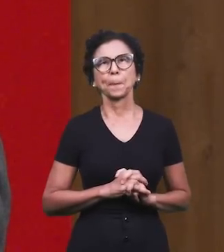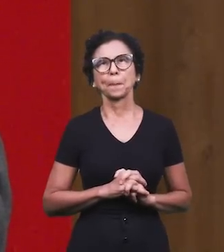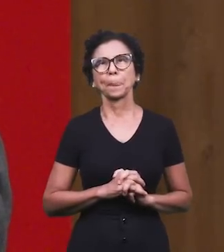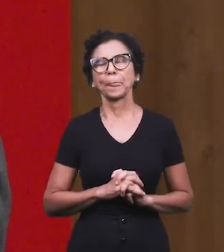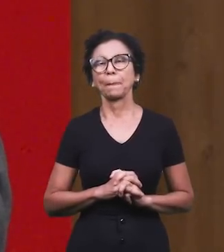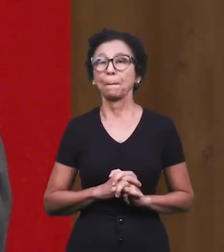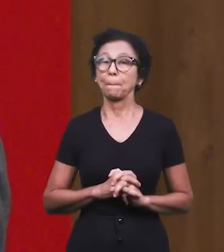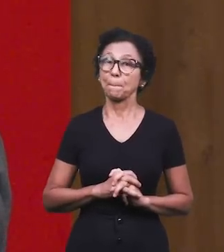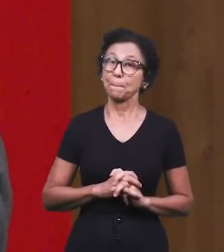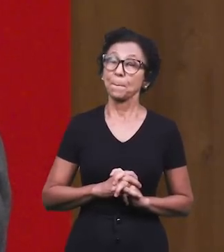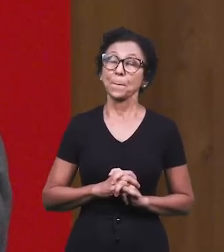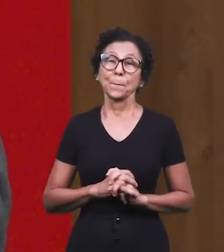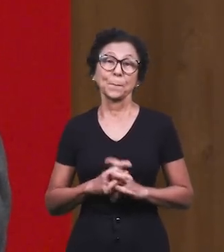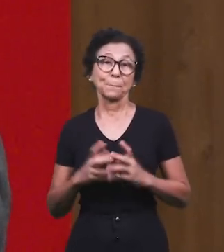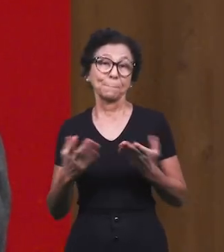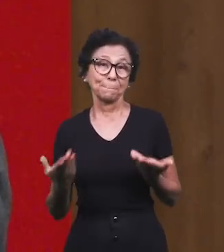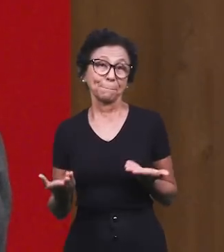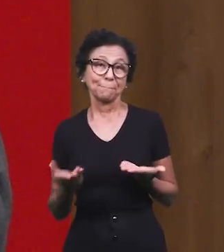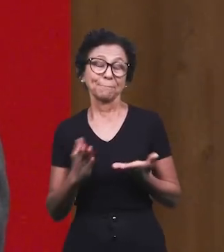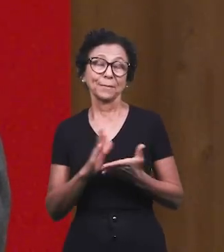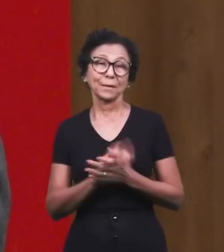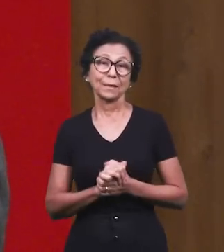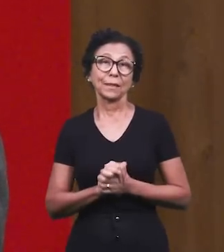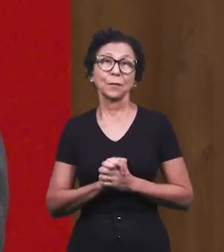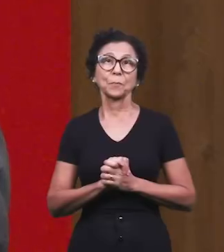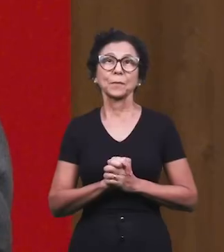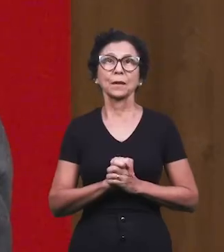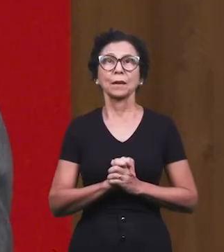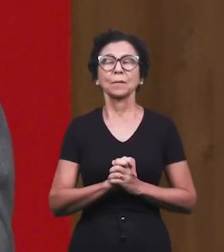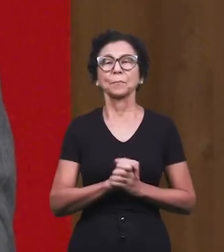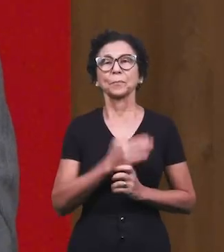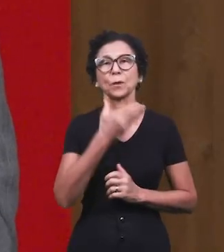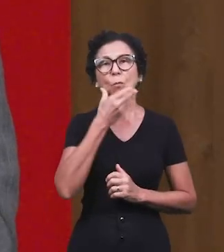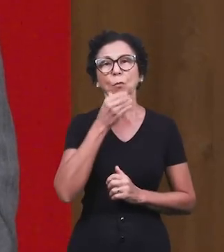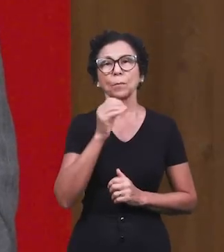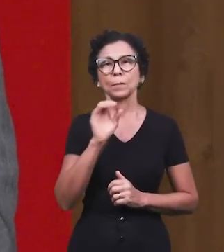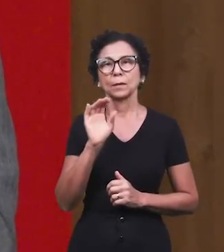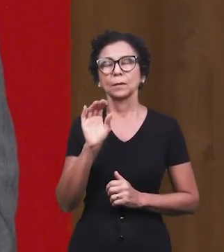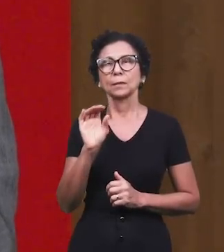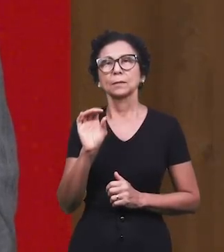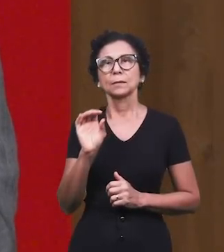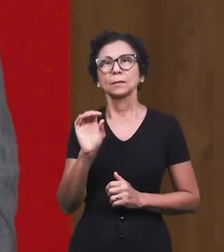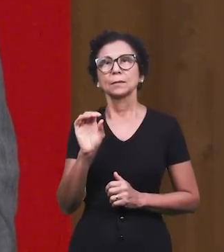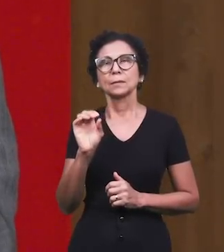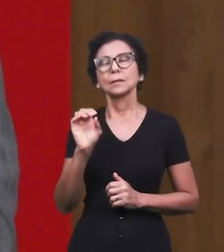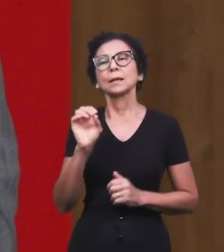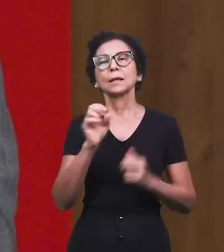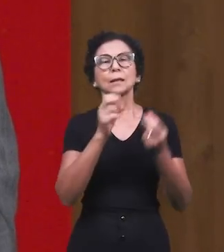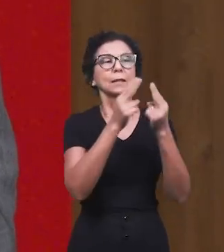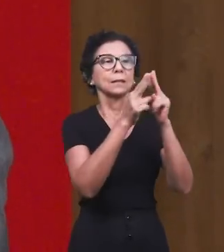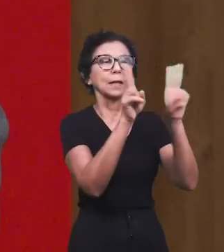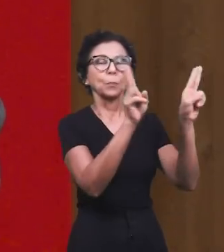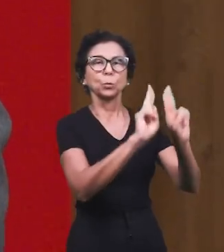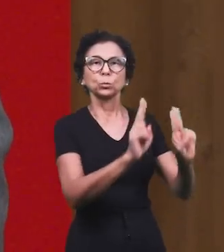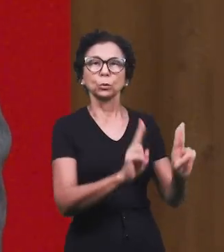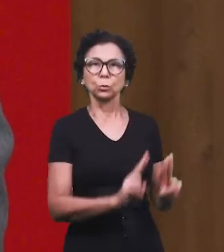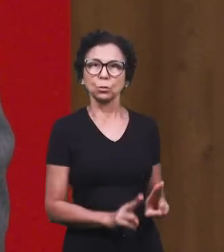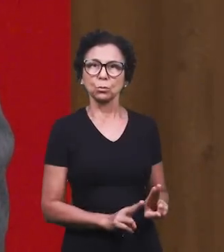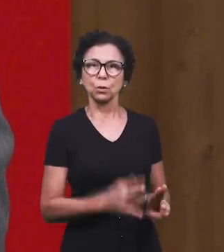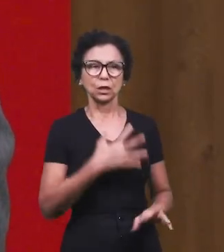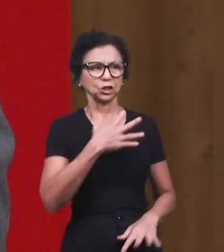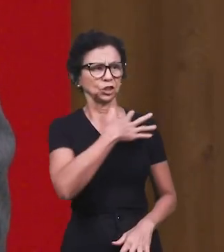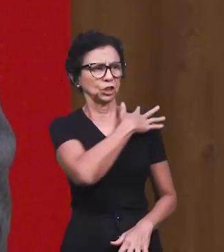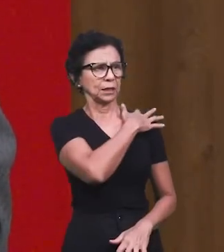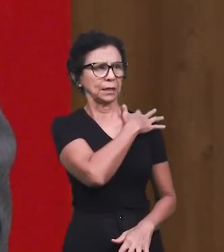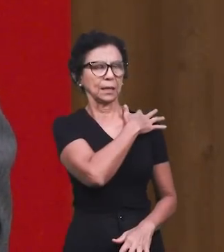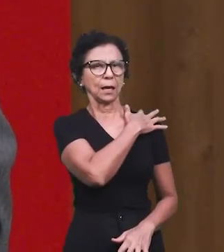é um estrategista. Além de ser militar, Nabucodonosor era general. Não é? Que quando ele assume o lugar